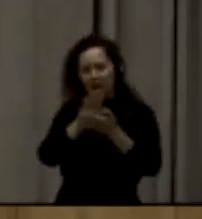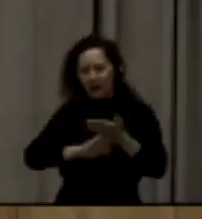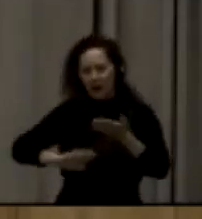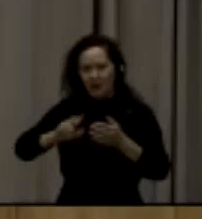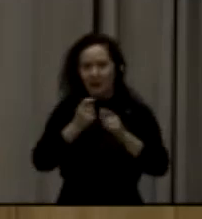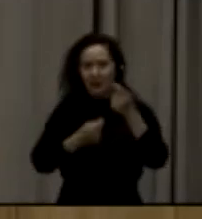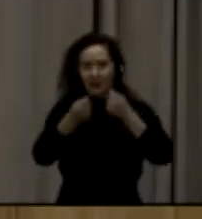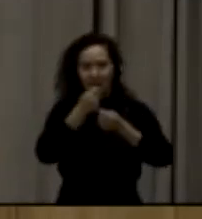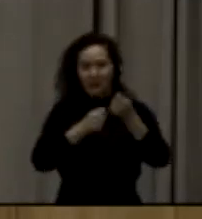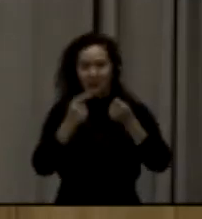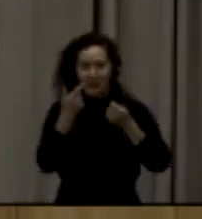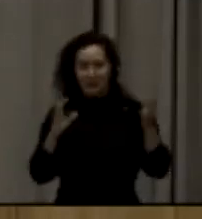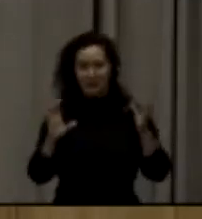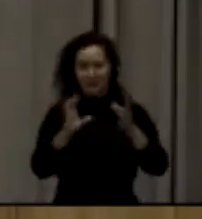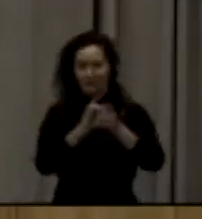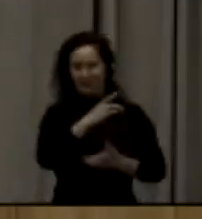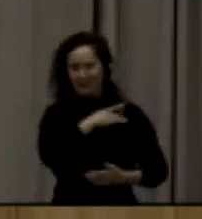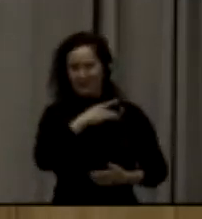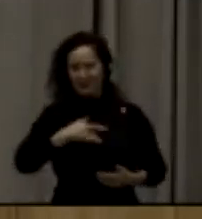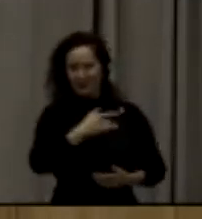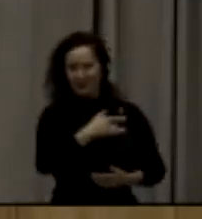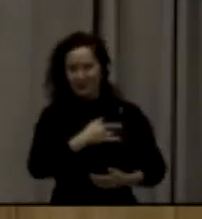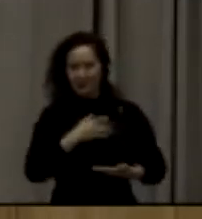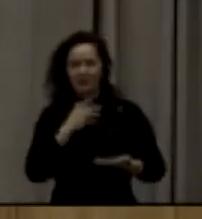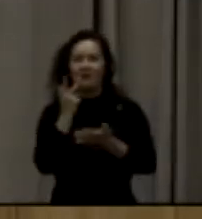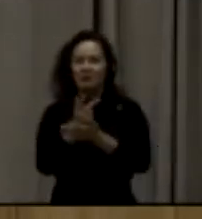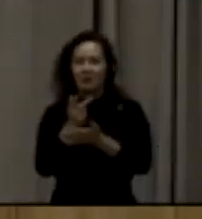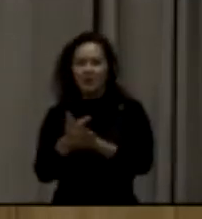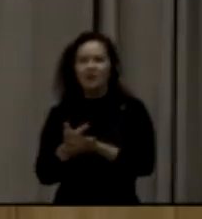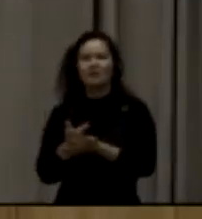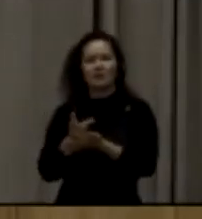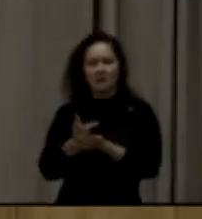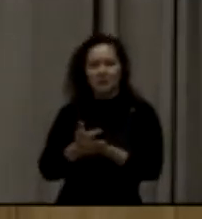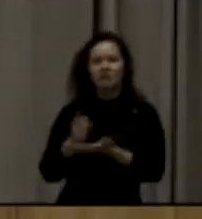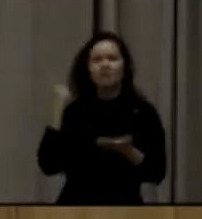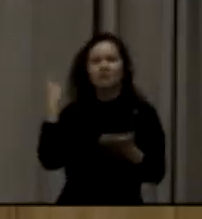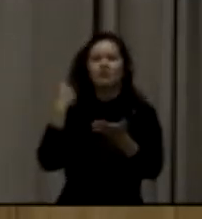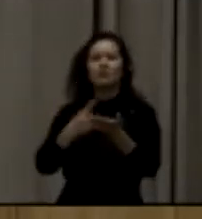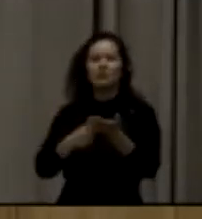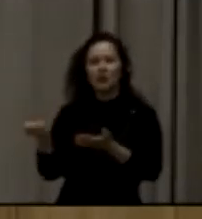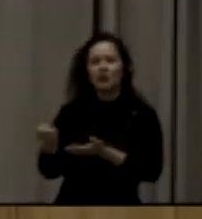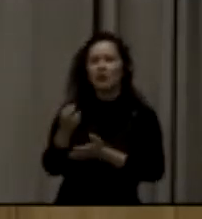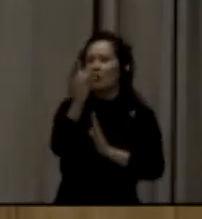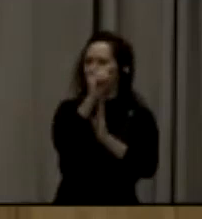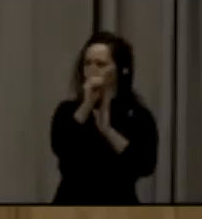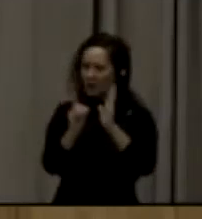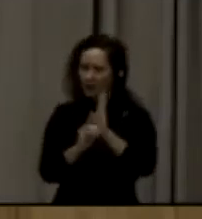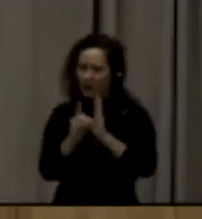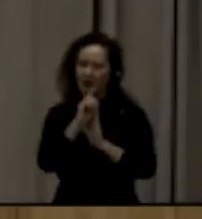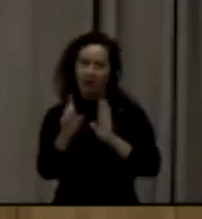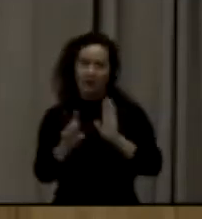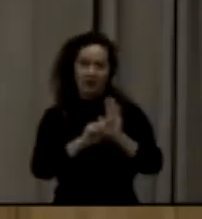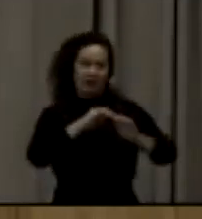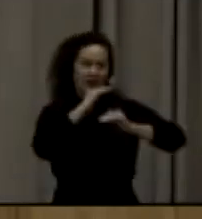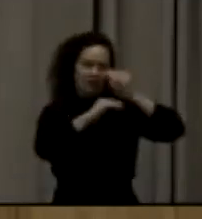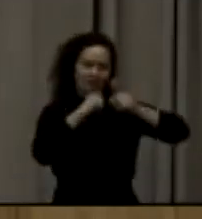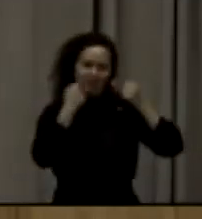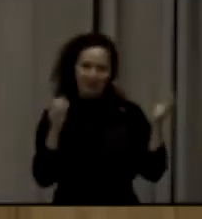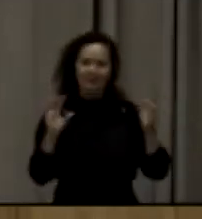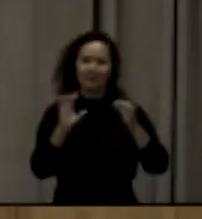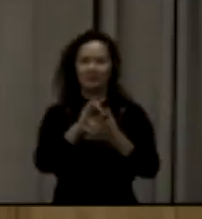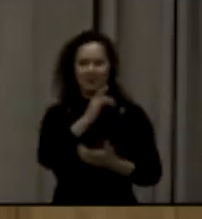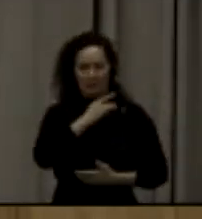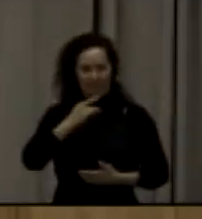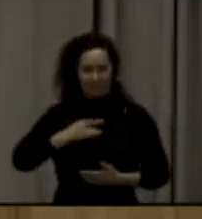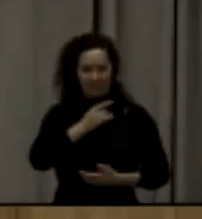economia, não vamos ter regiões de saúde, apesar de NOAS, de NOBs, de pactos, de decretos, é preciso avançar nessa integração da